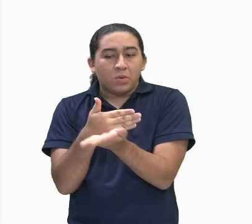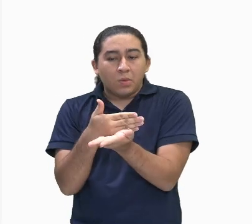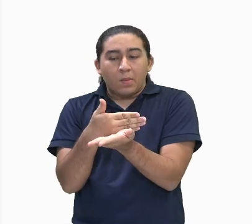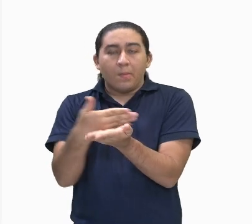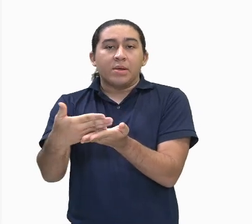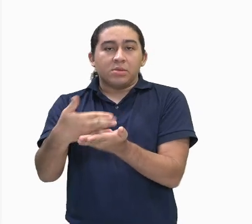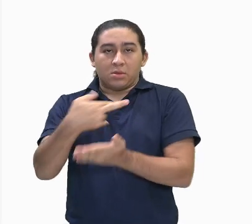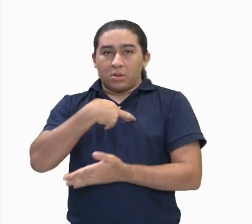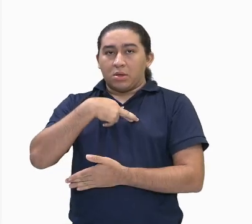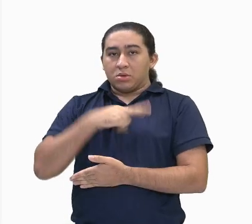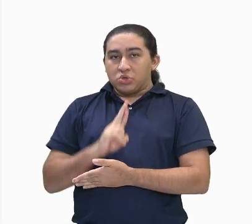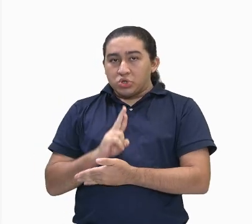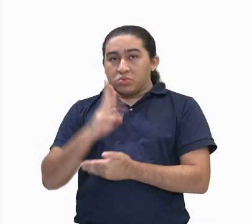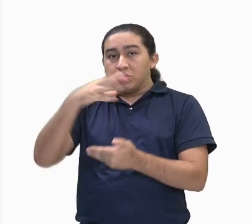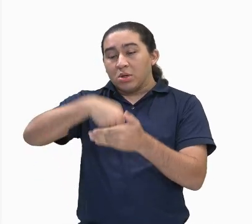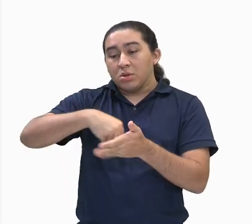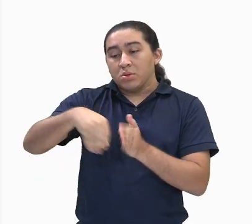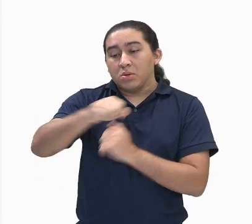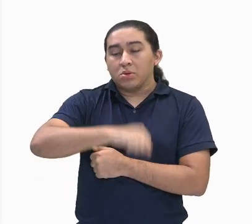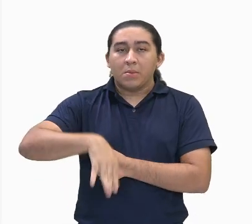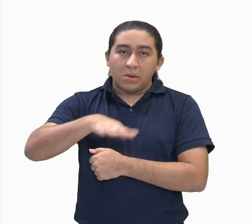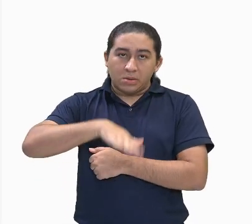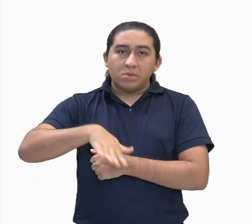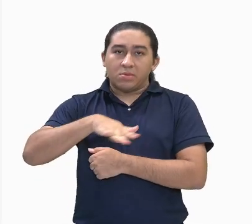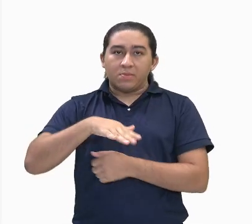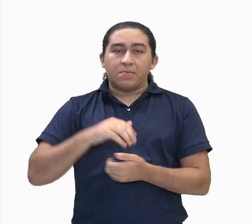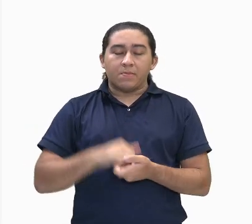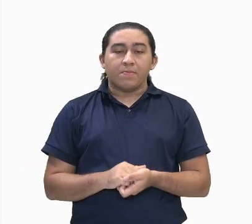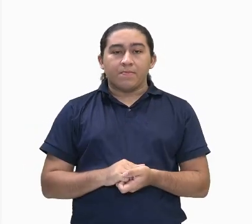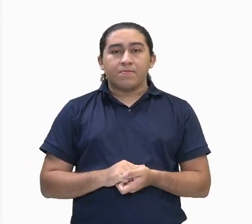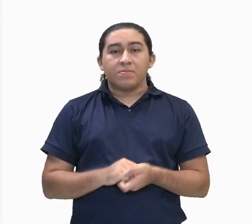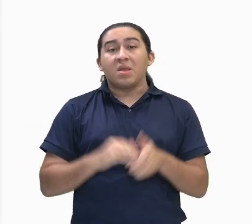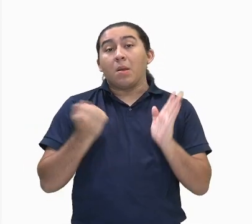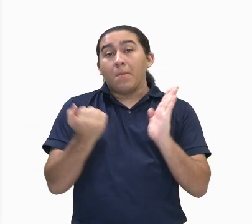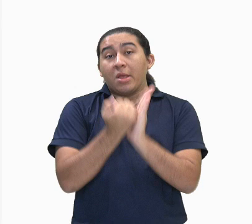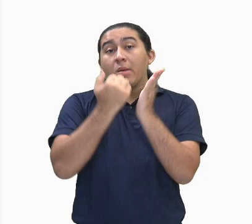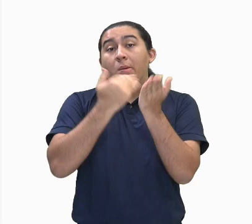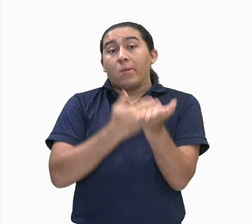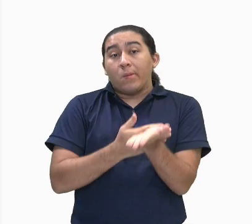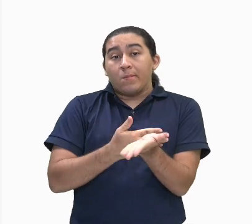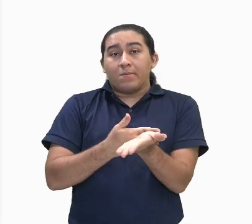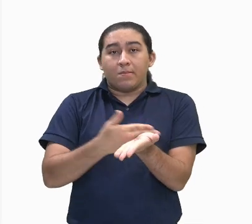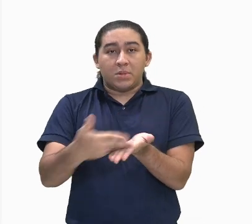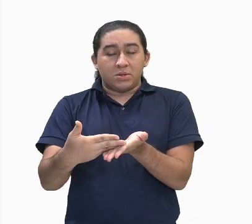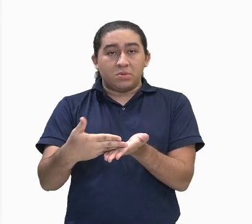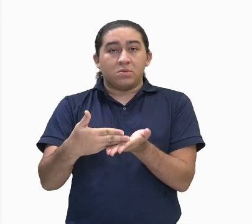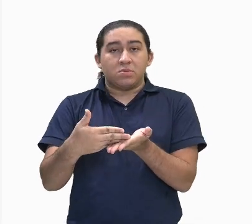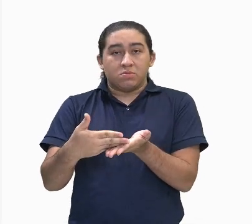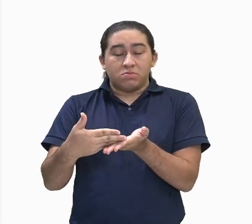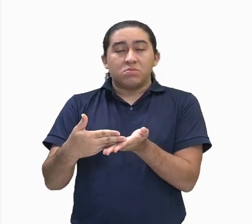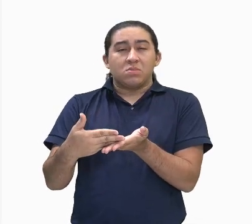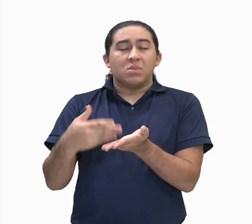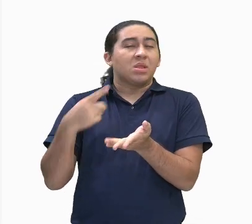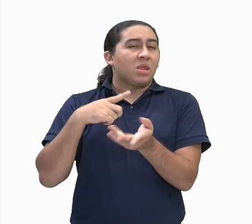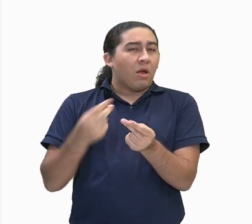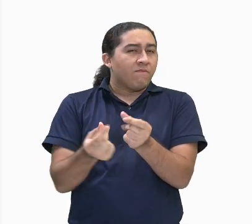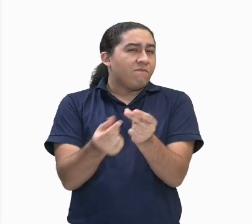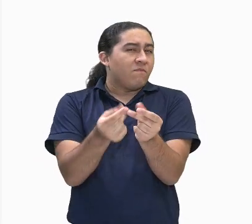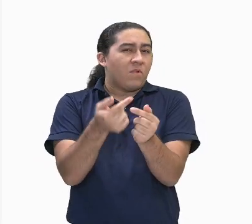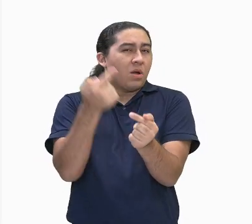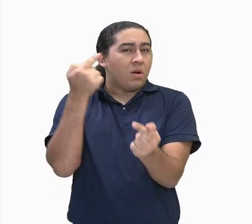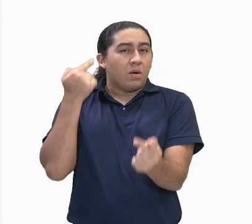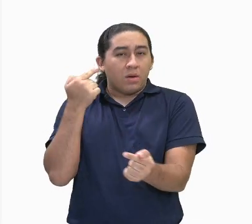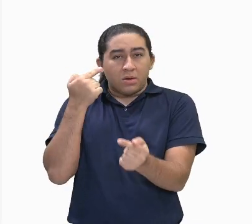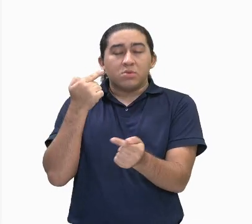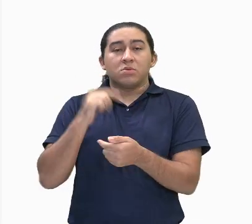iniciada na vida religiosa, que marcam o início da vida religiosa. Há muitos outros. Nós pegamos aí o